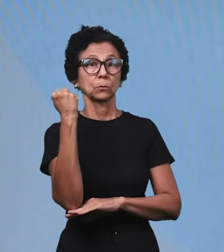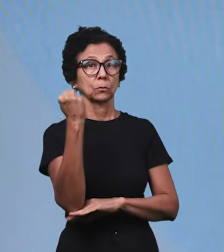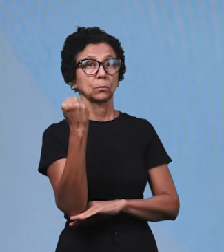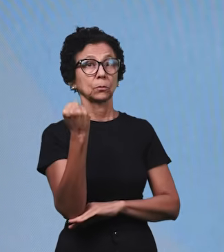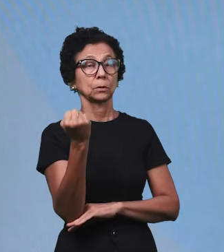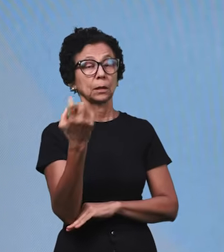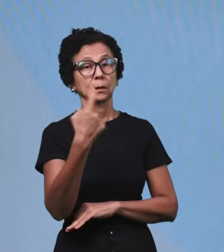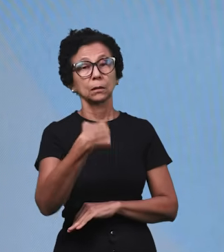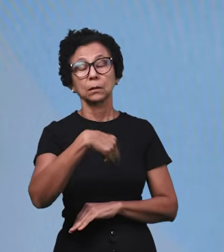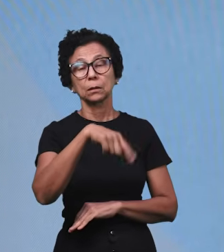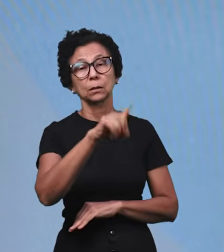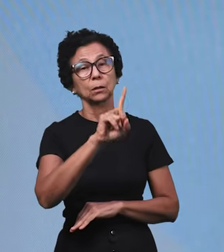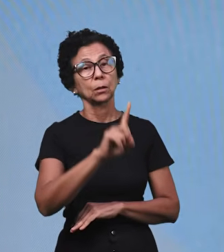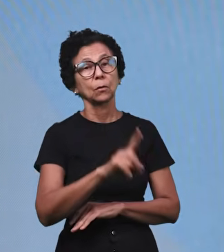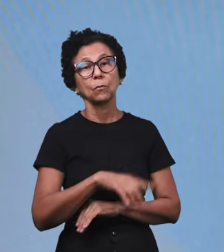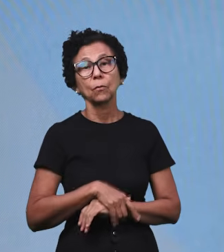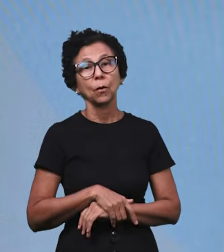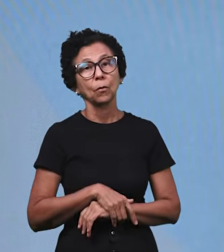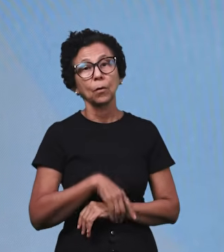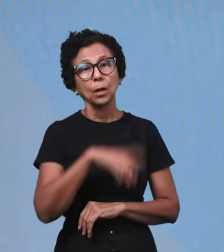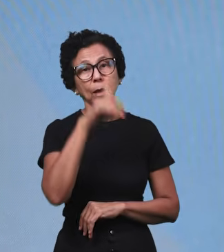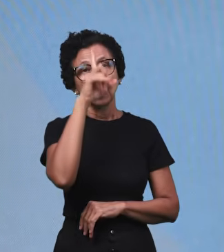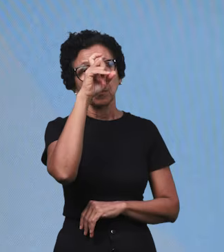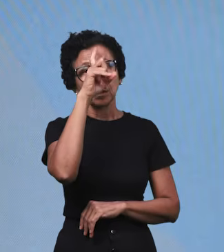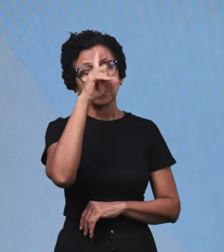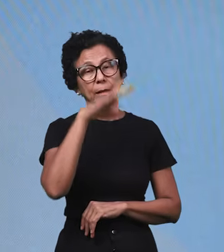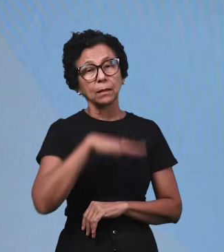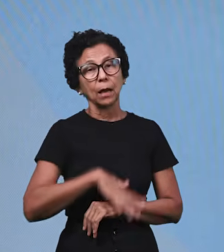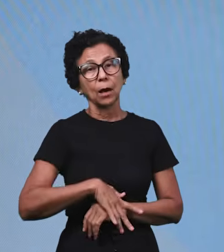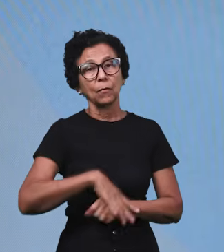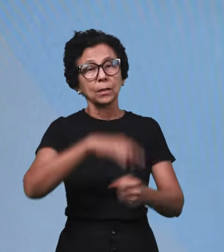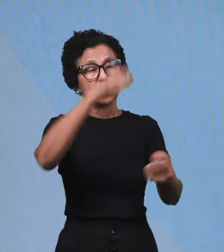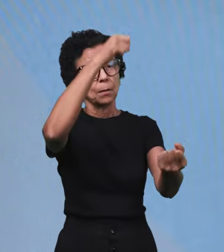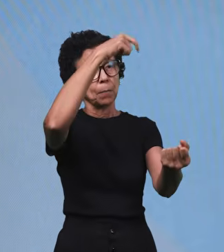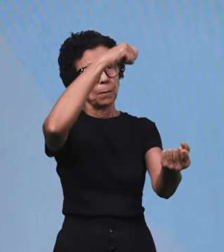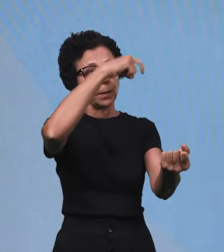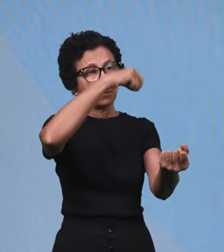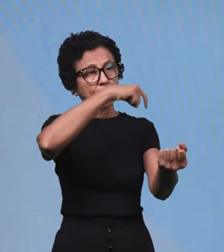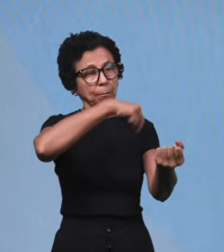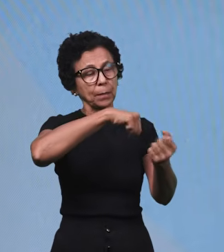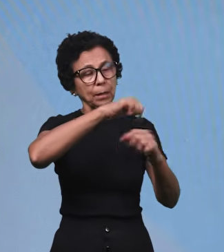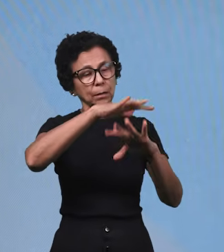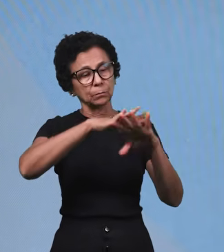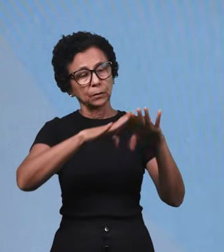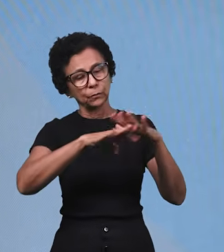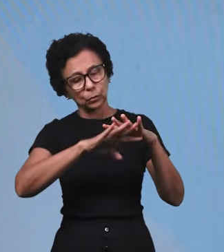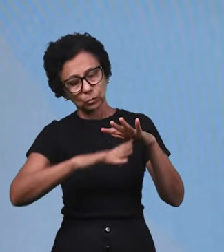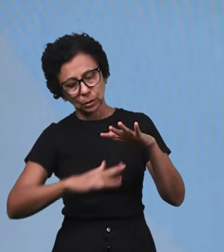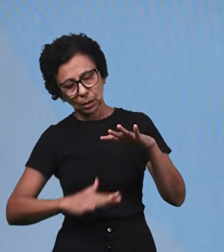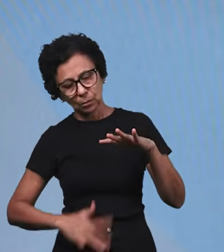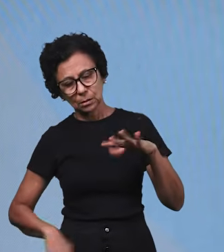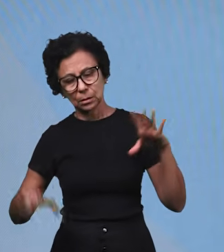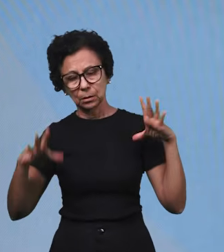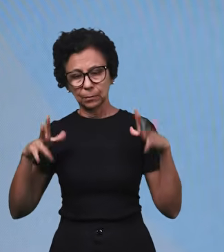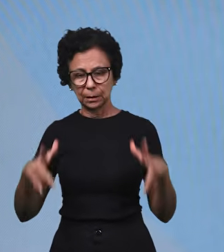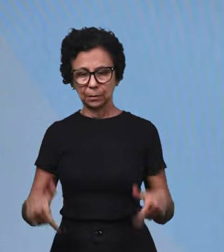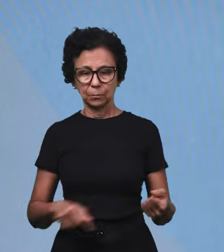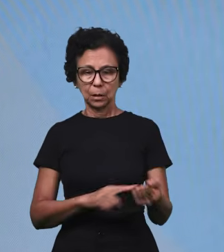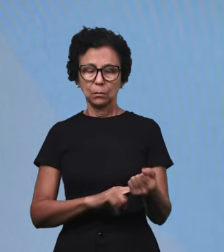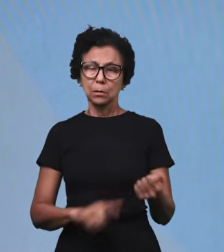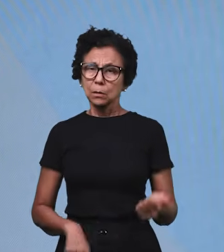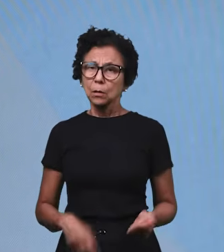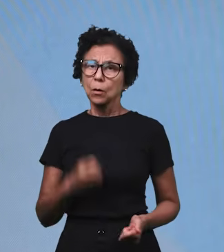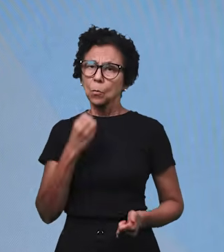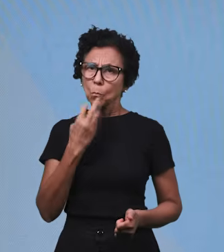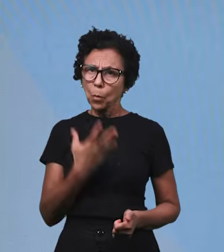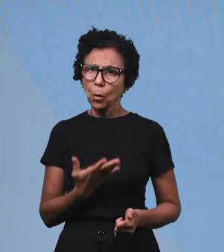elas não vão, por exemplo, para a hemodiálise e para a diálise peritoneal, que são procedimentos maravilhosos porque eles permitem que as pessoas